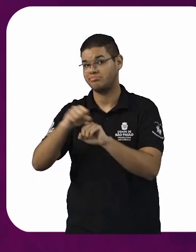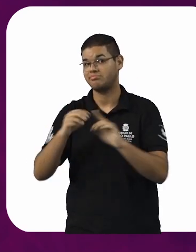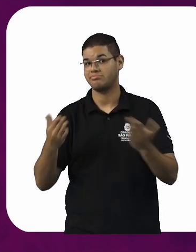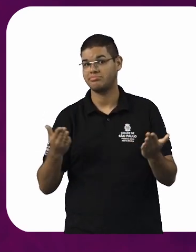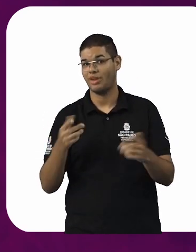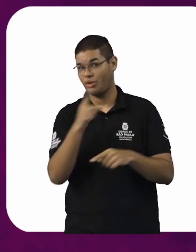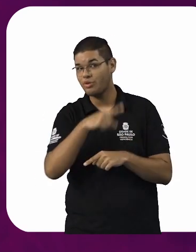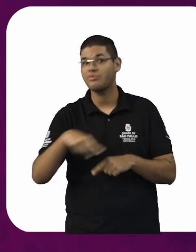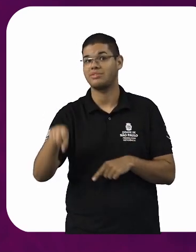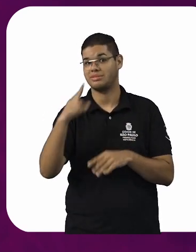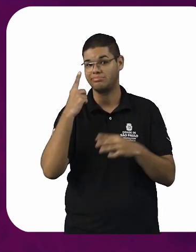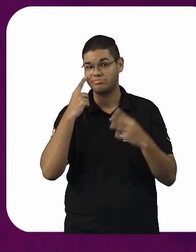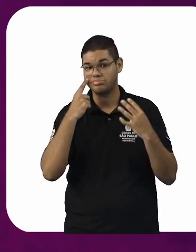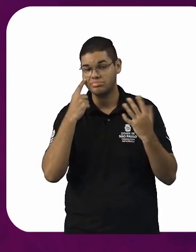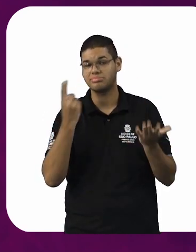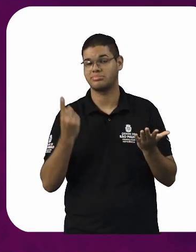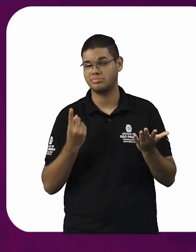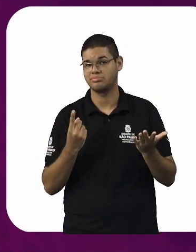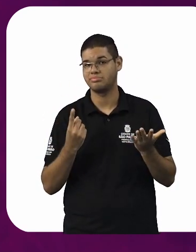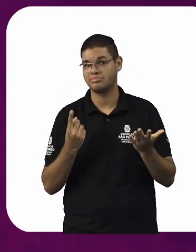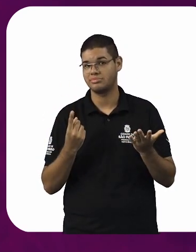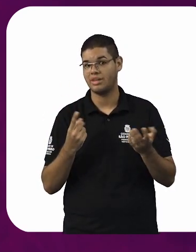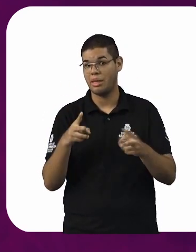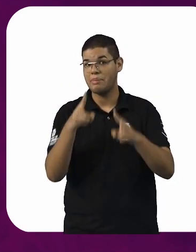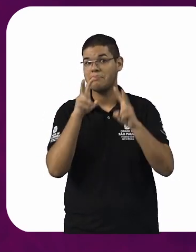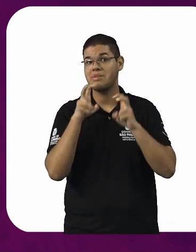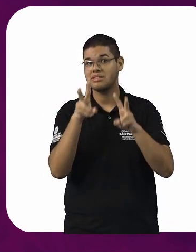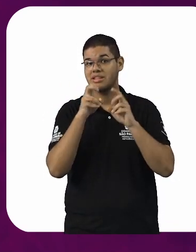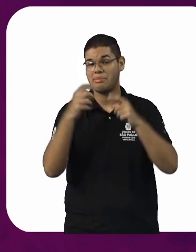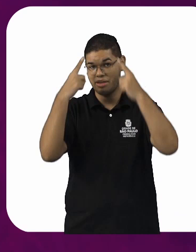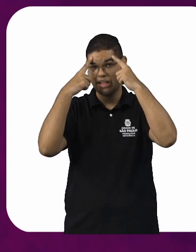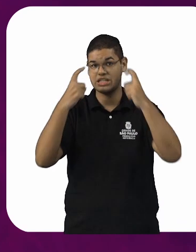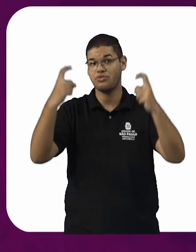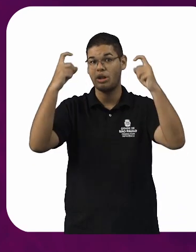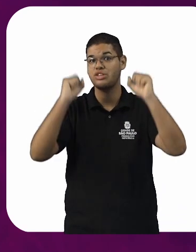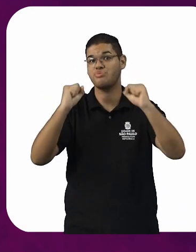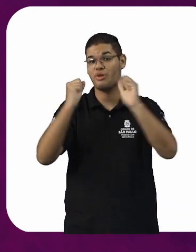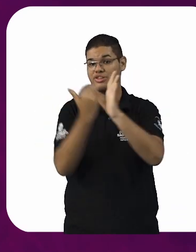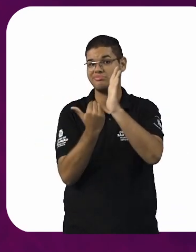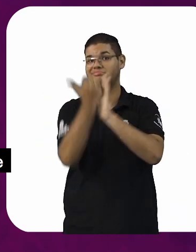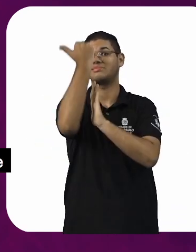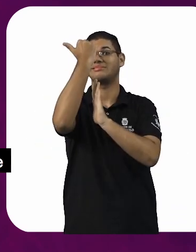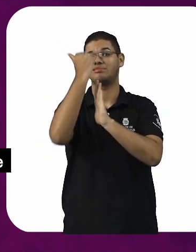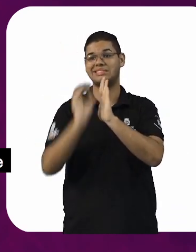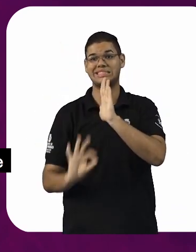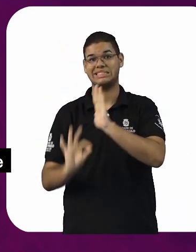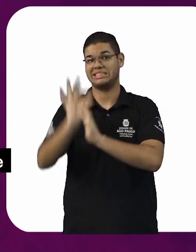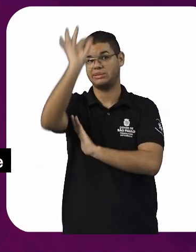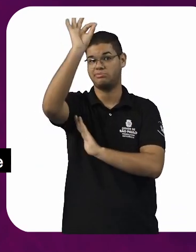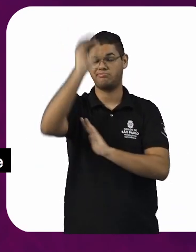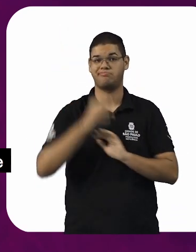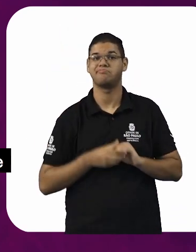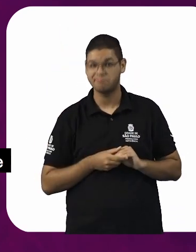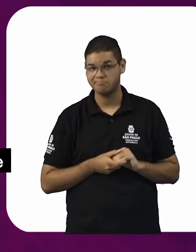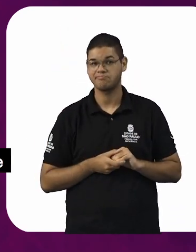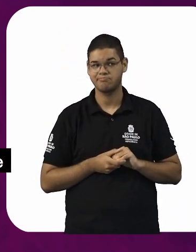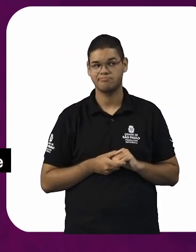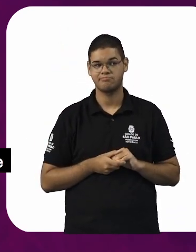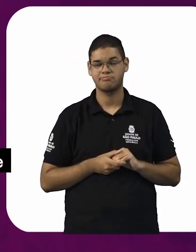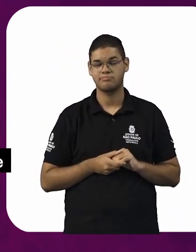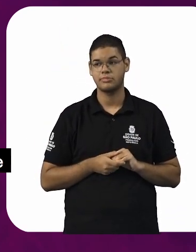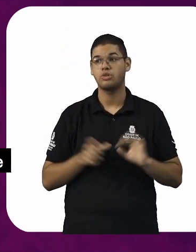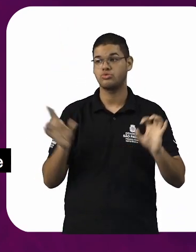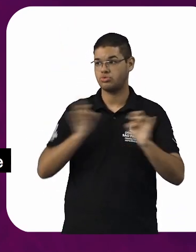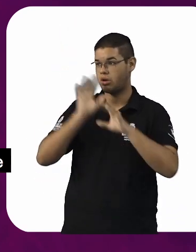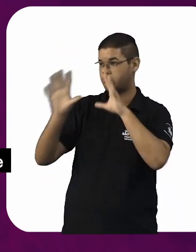é que você verifica o quanto que essa violência pode ser ainda mais nefasta. Me permite